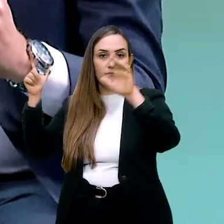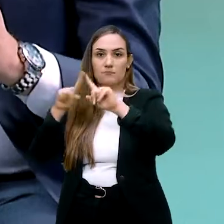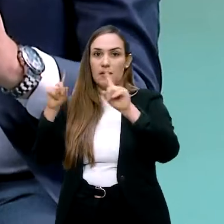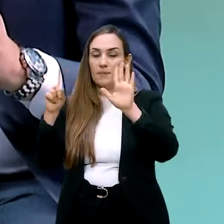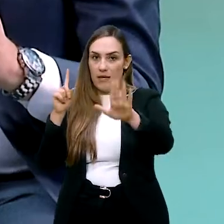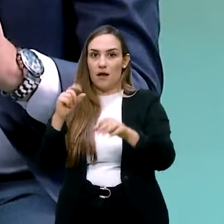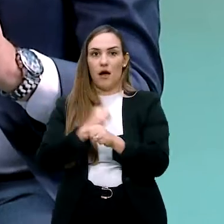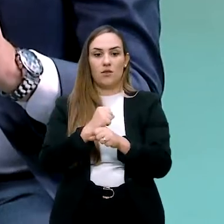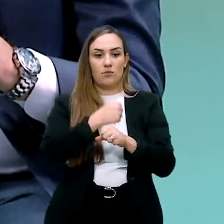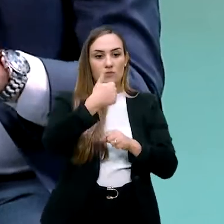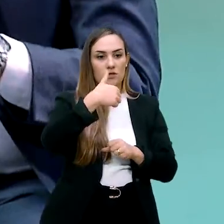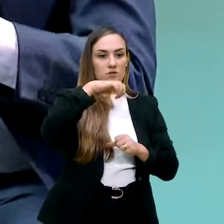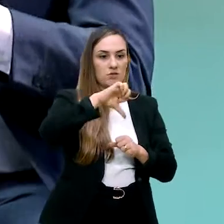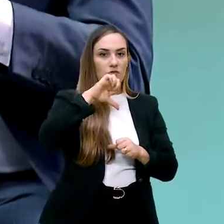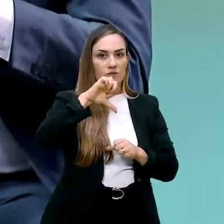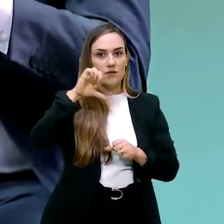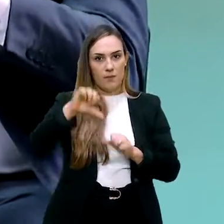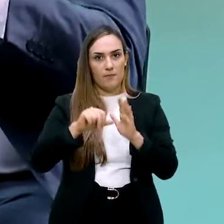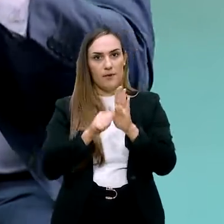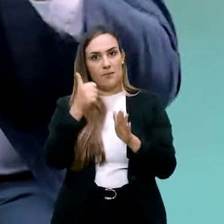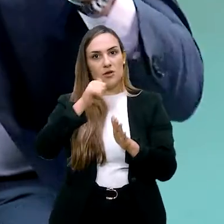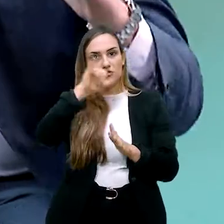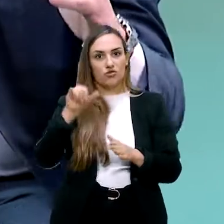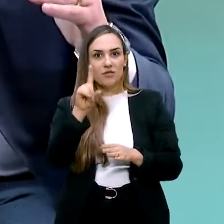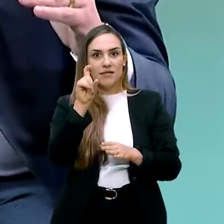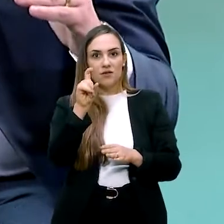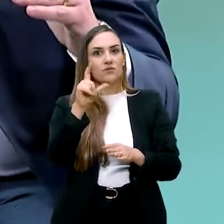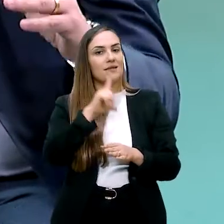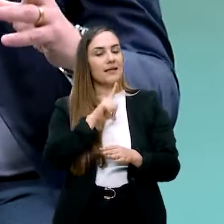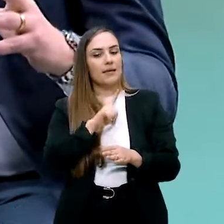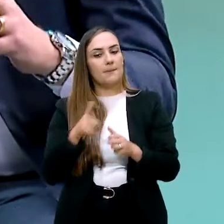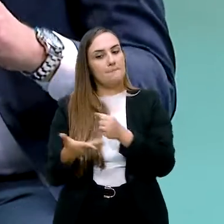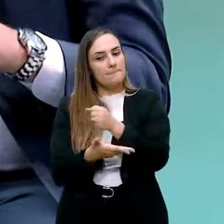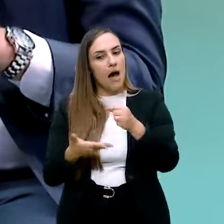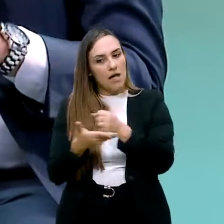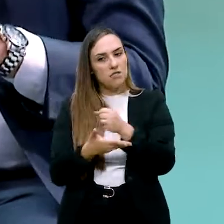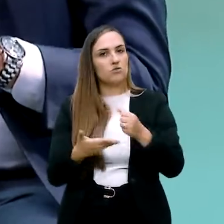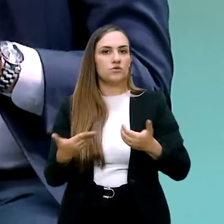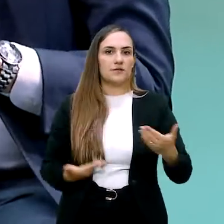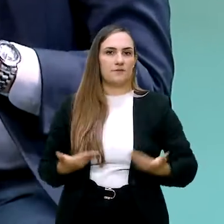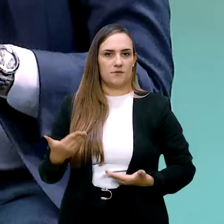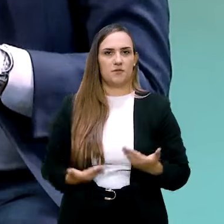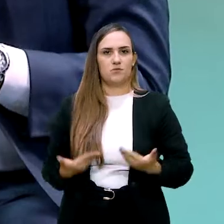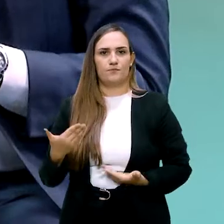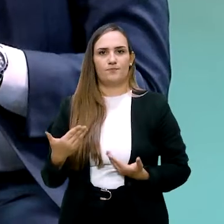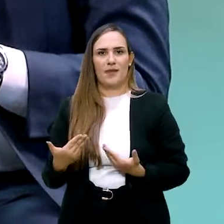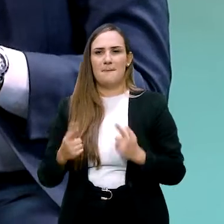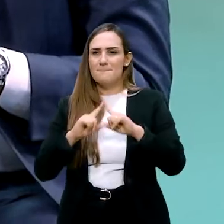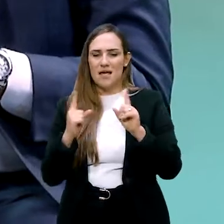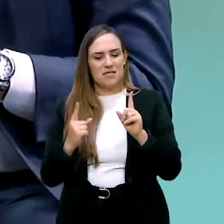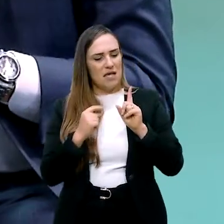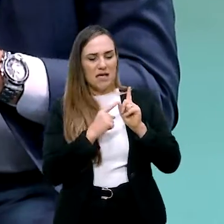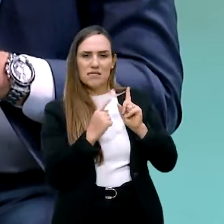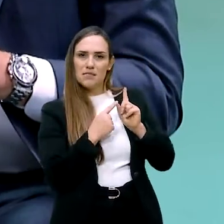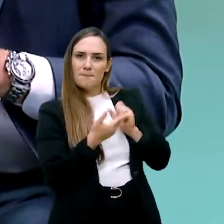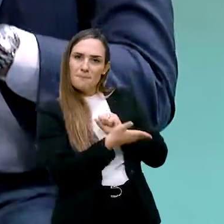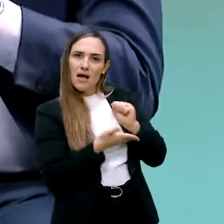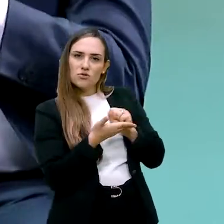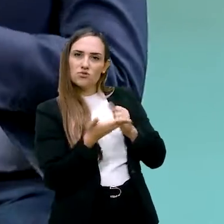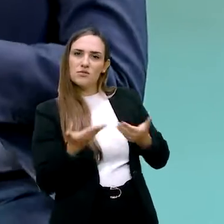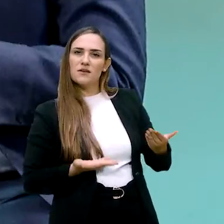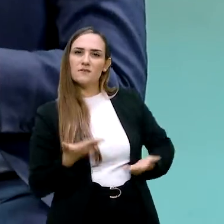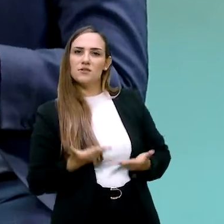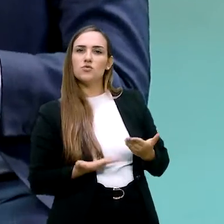partir de 1º de janeiro de 99 oferecem a mesma cobertura básica. E o rol ele é elaborado